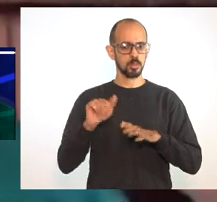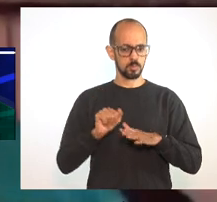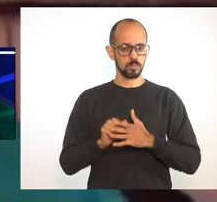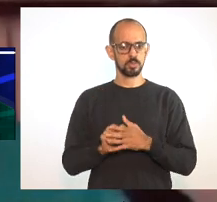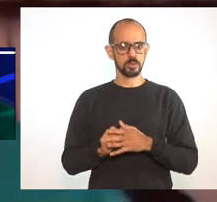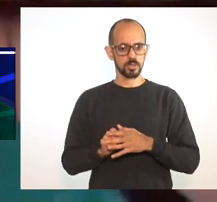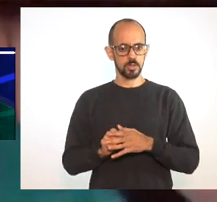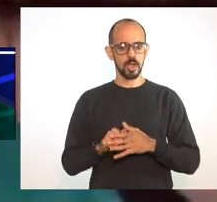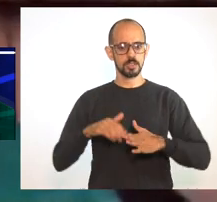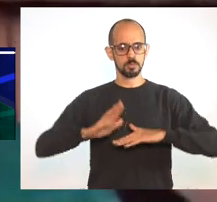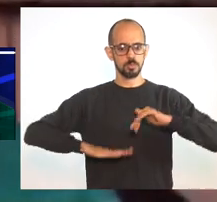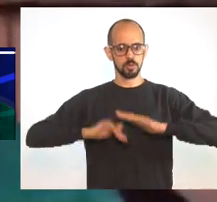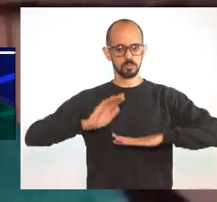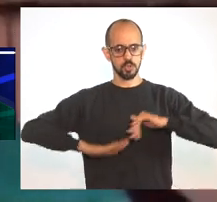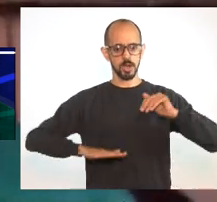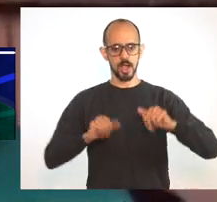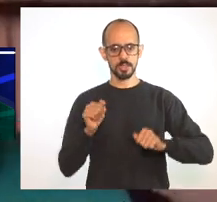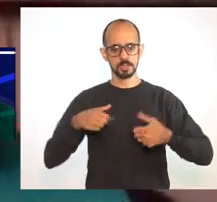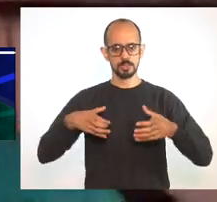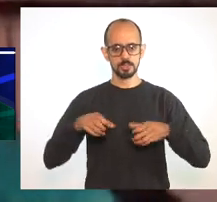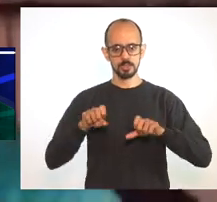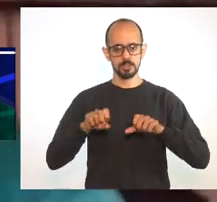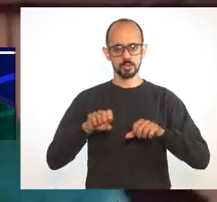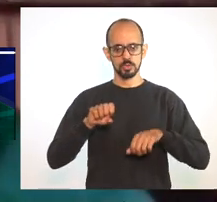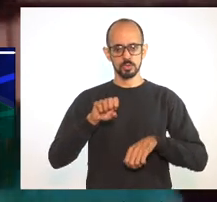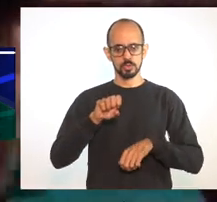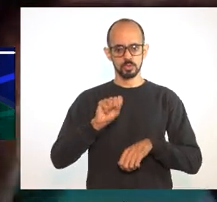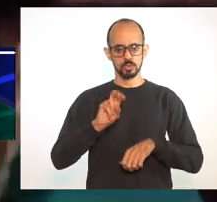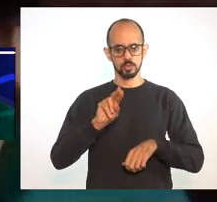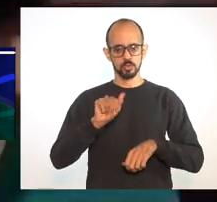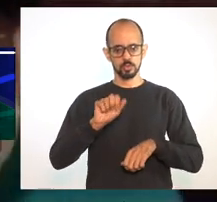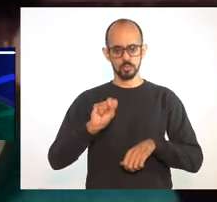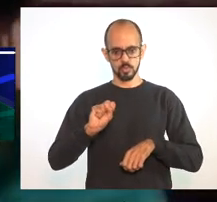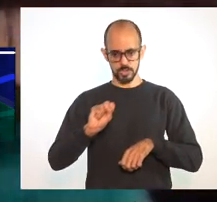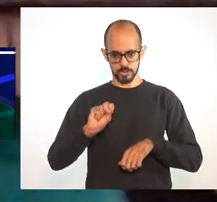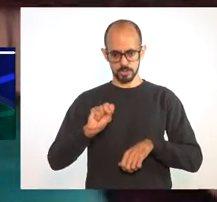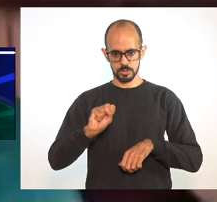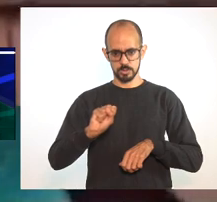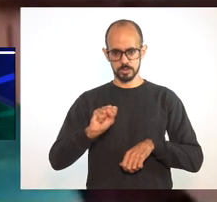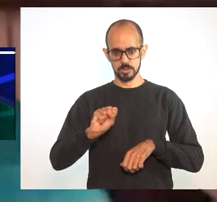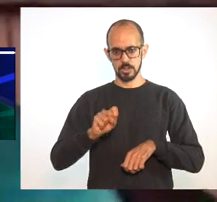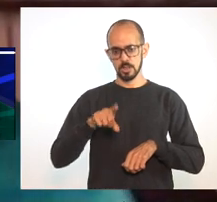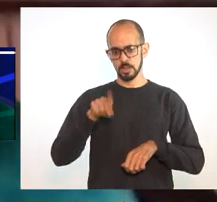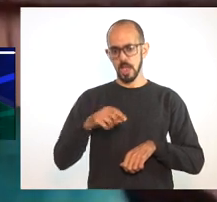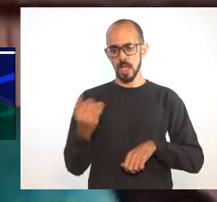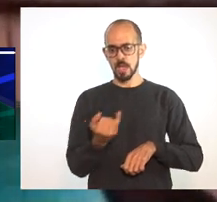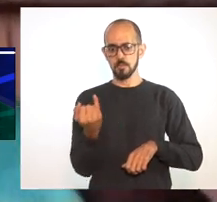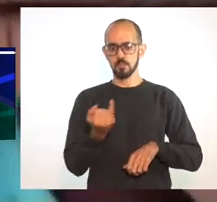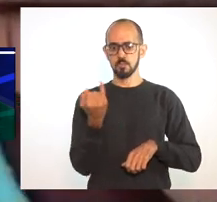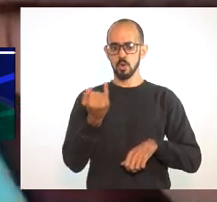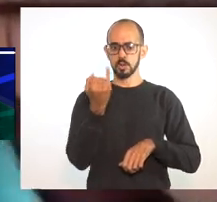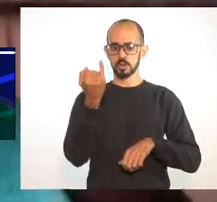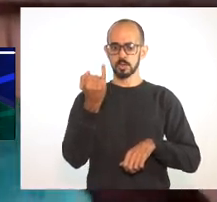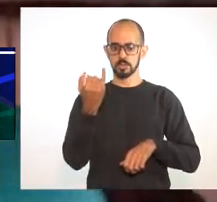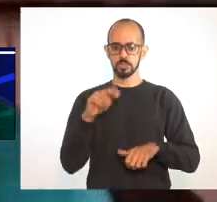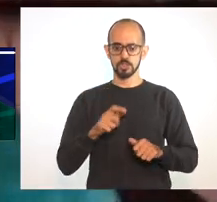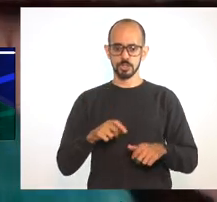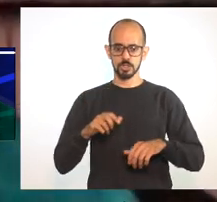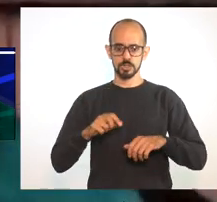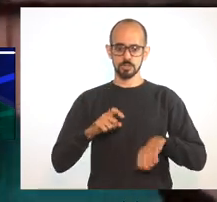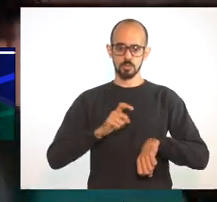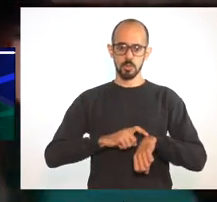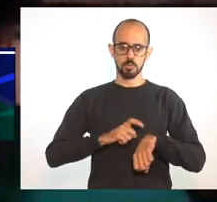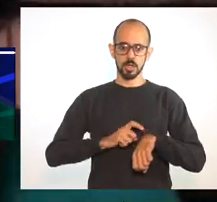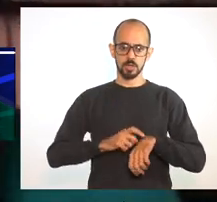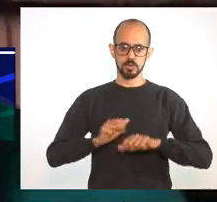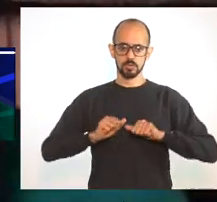As profissionais e os profissionais do Sistema Único da Assistência Social foram fundamentais nesse processo de